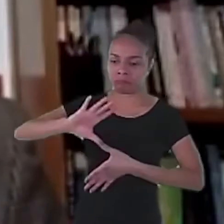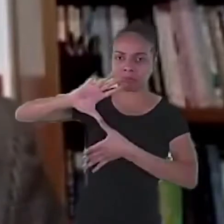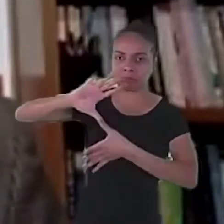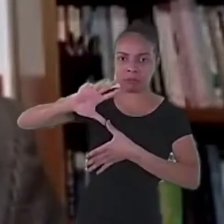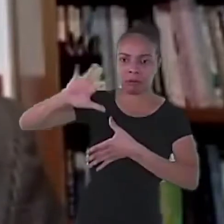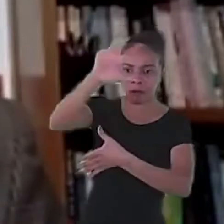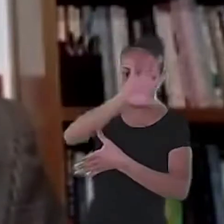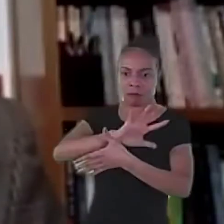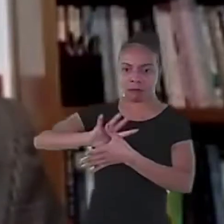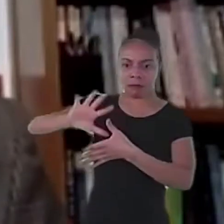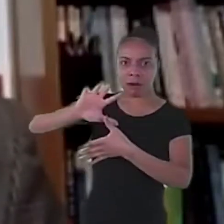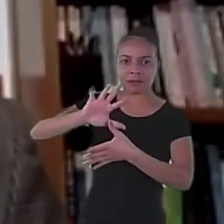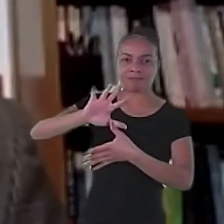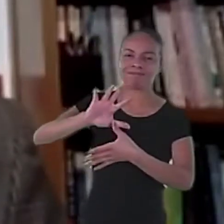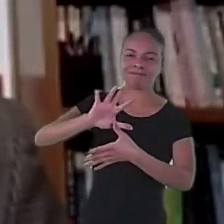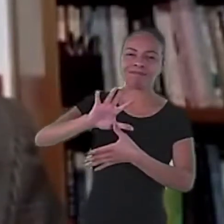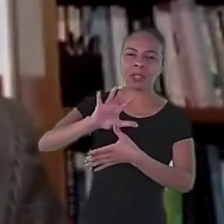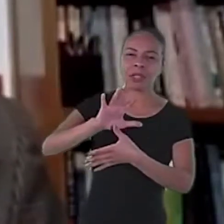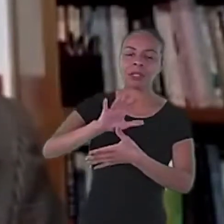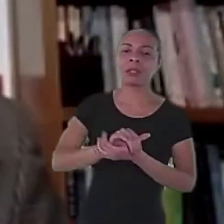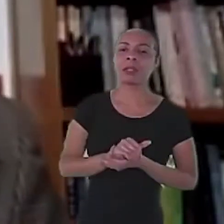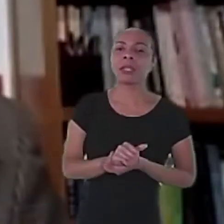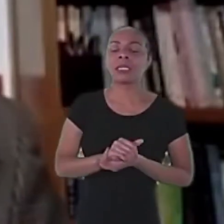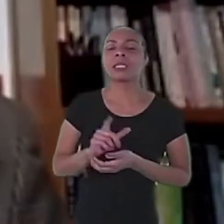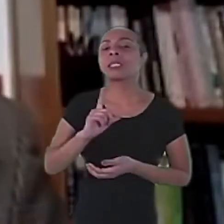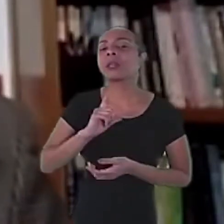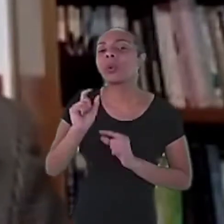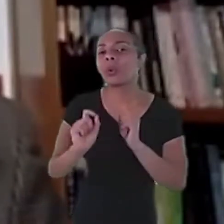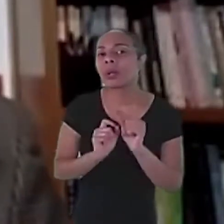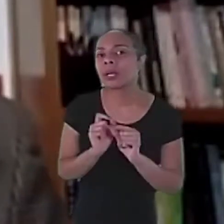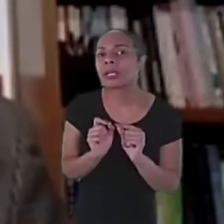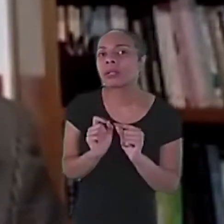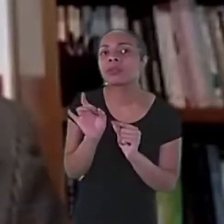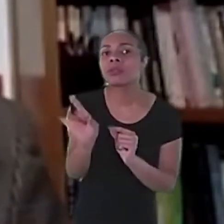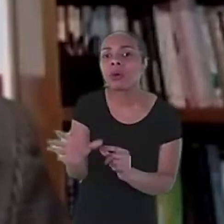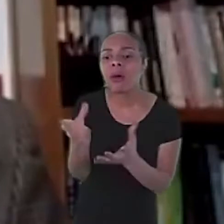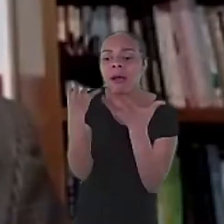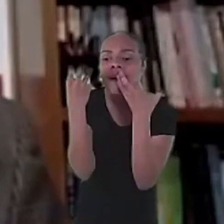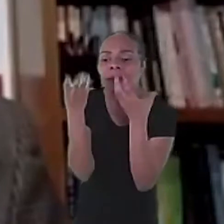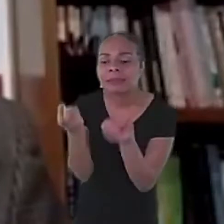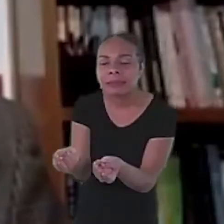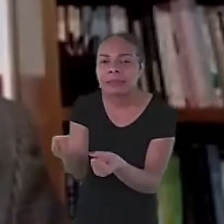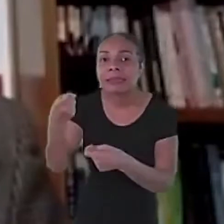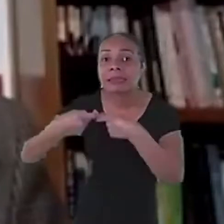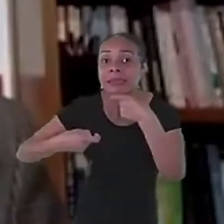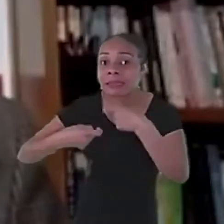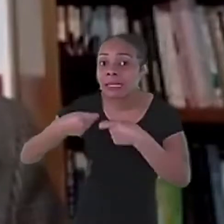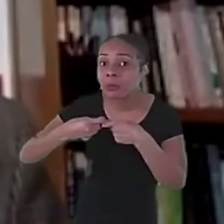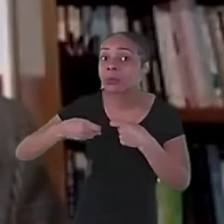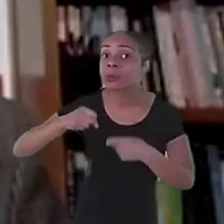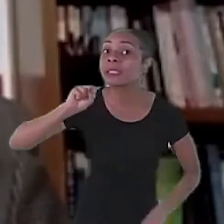só admite o sexo no contexto de um casamento